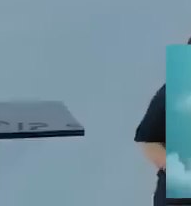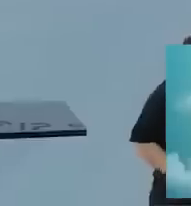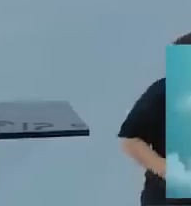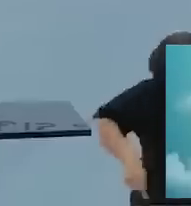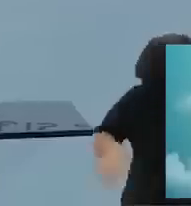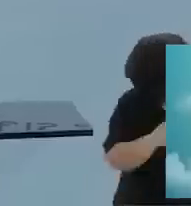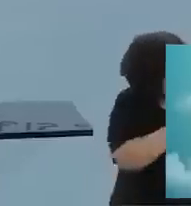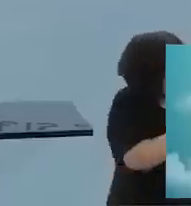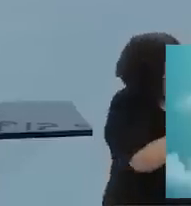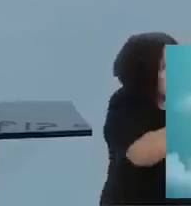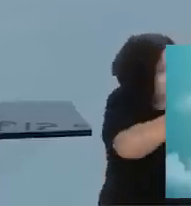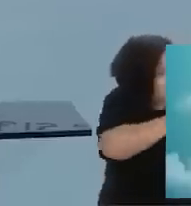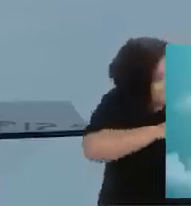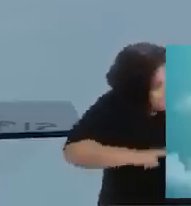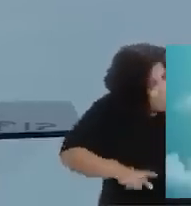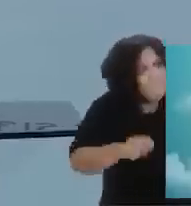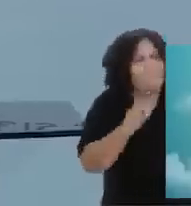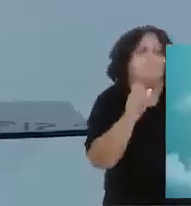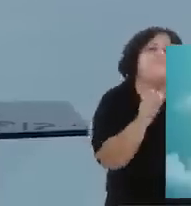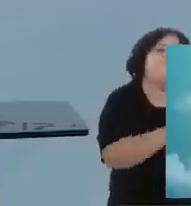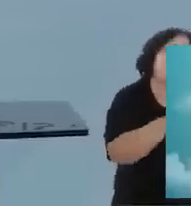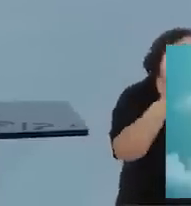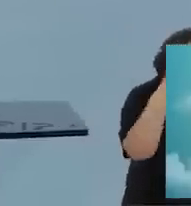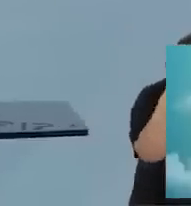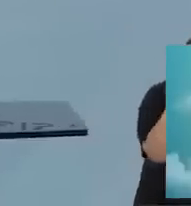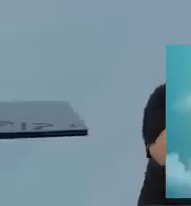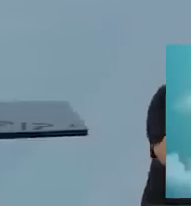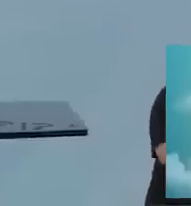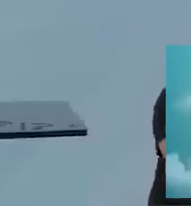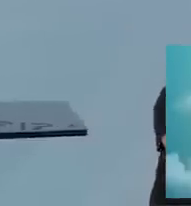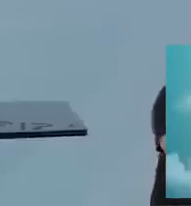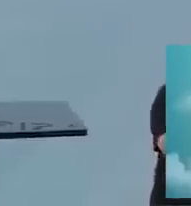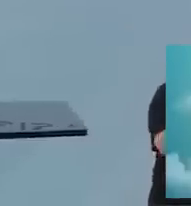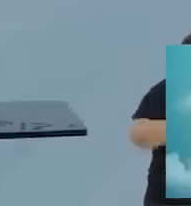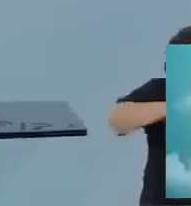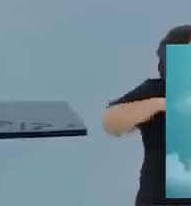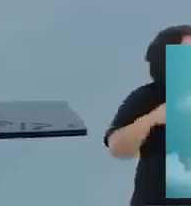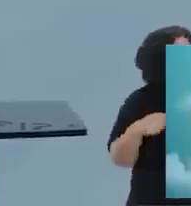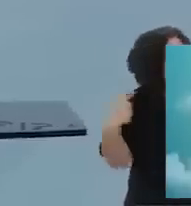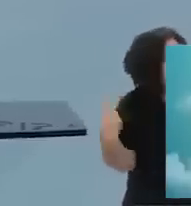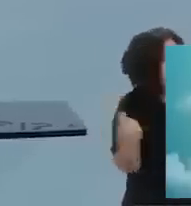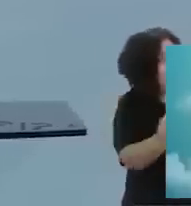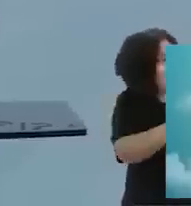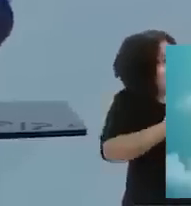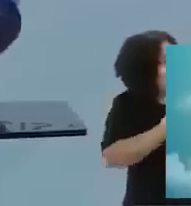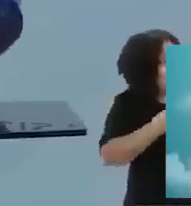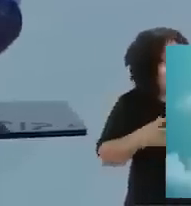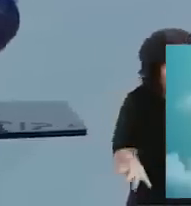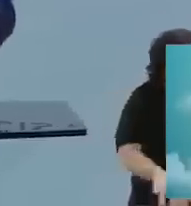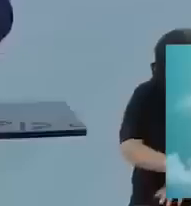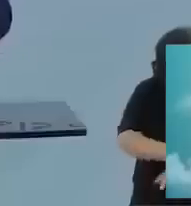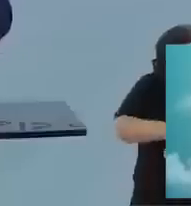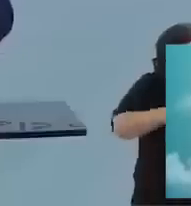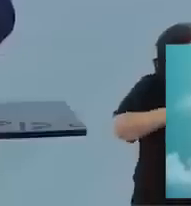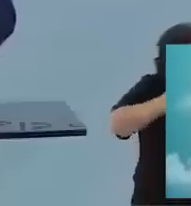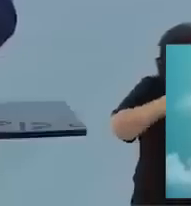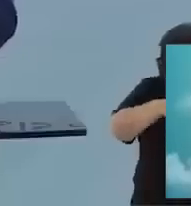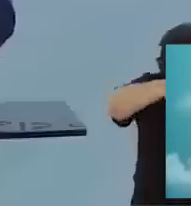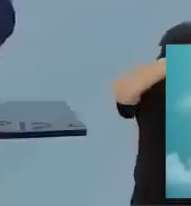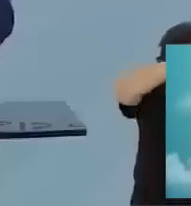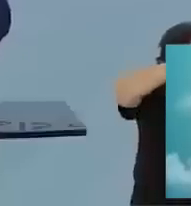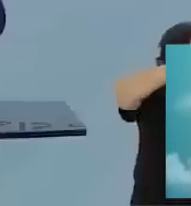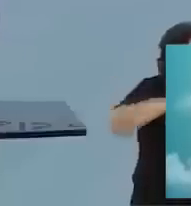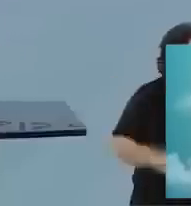Mas o texto diz mais, que nós somos também, lidamos com a questão da edificação, não é isso que está escrito